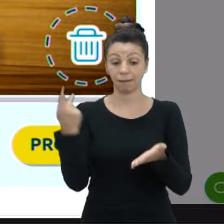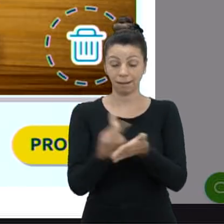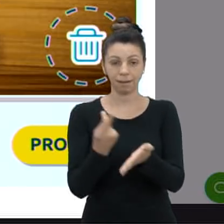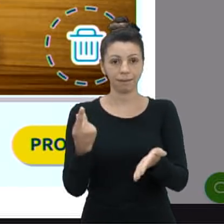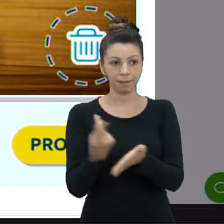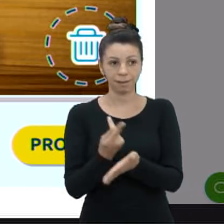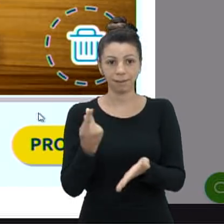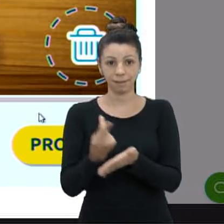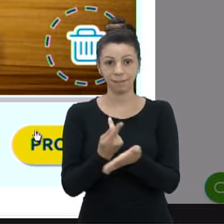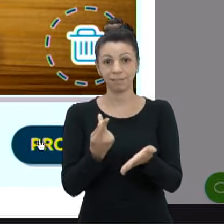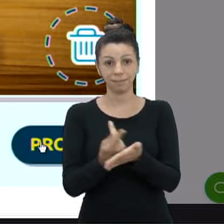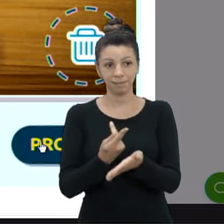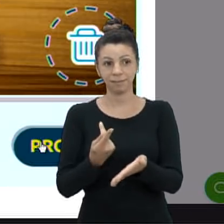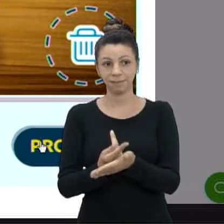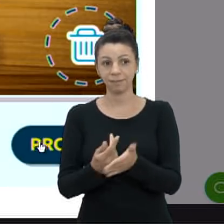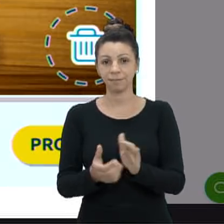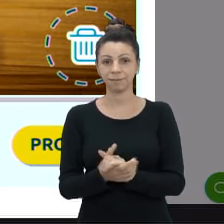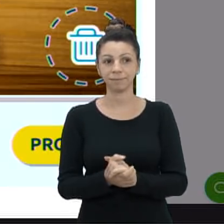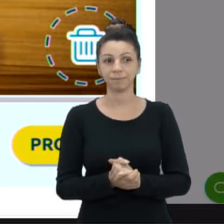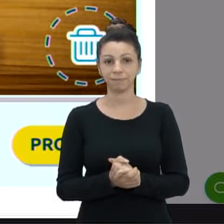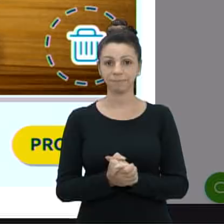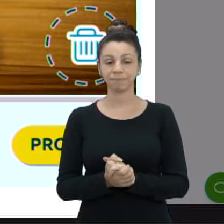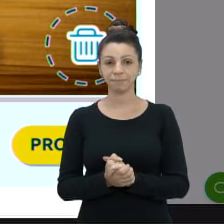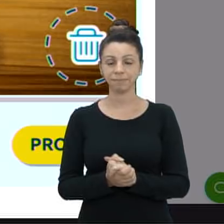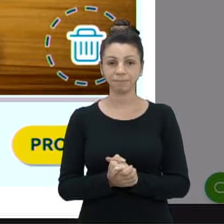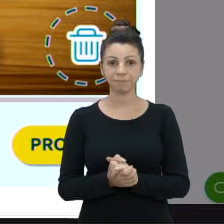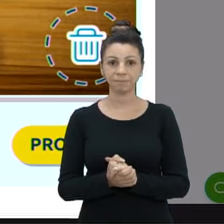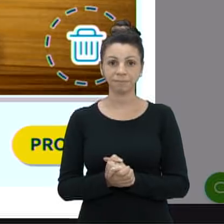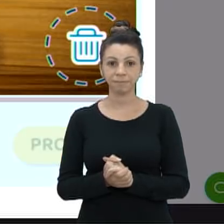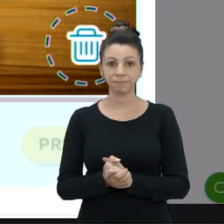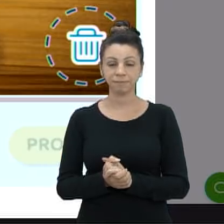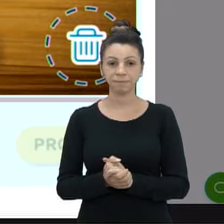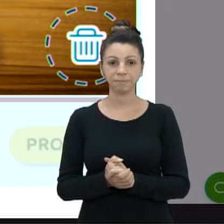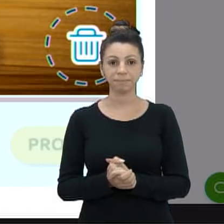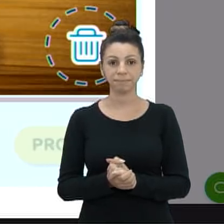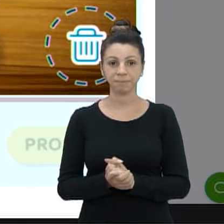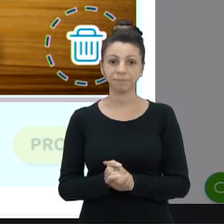quando vocês colocarem o peso lá e tentarem de novo errar,